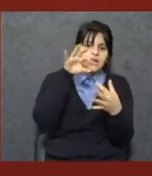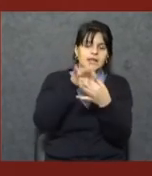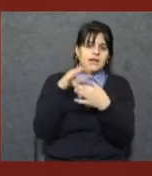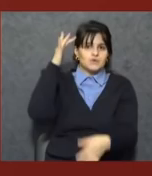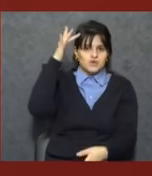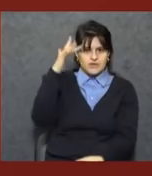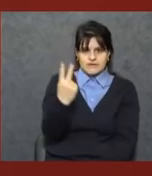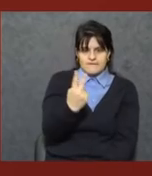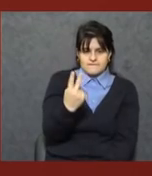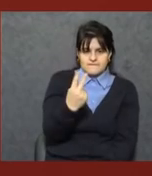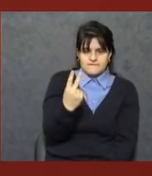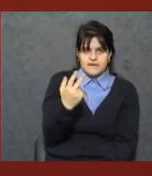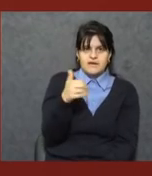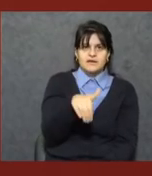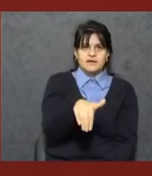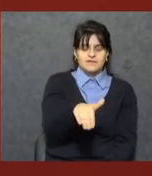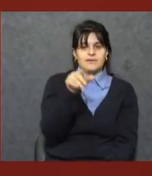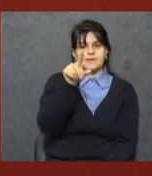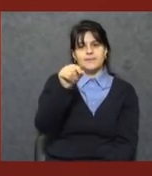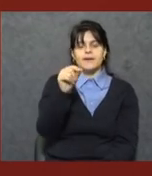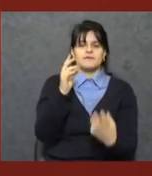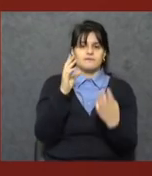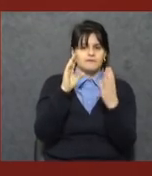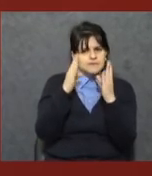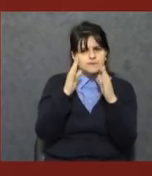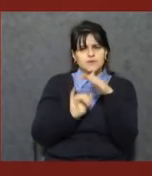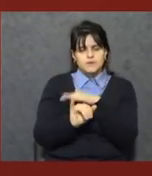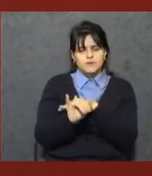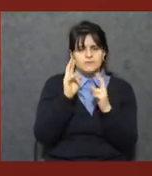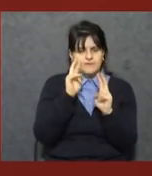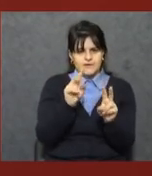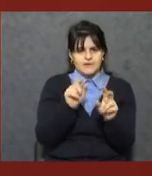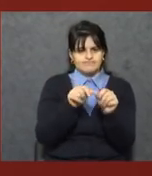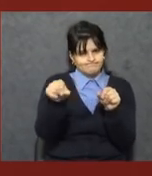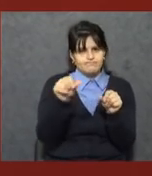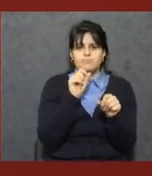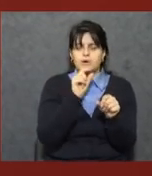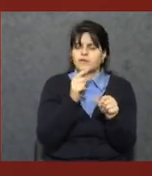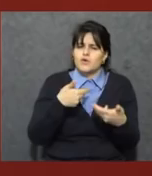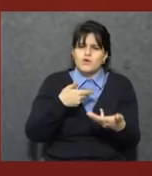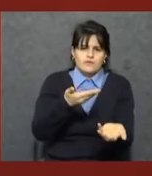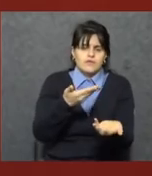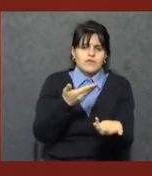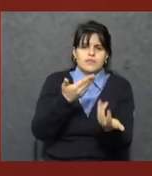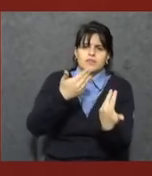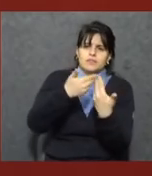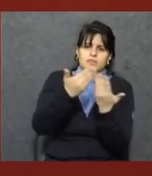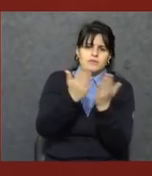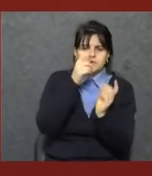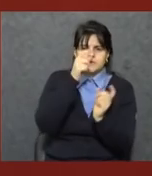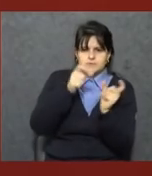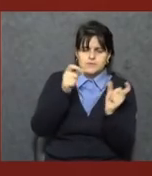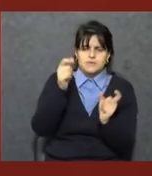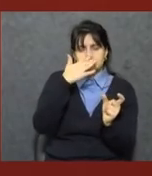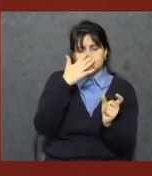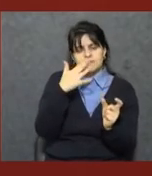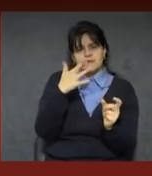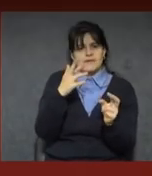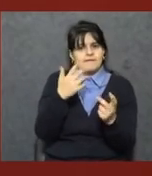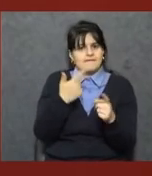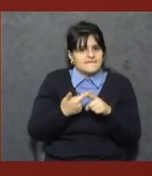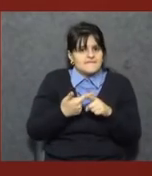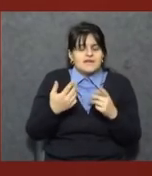também nestes meios digitais do Santuário, e convido todos aqueles que assim o desejarem a acompanhar-nos na vivência